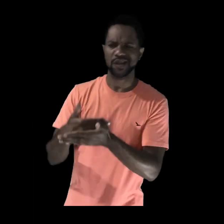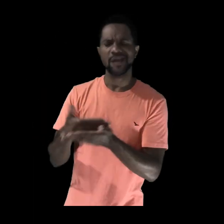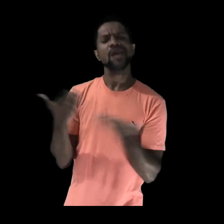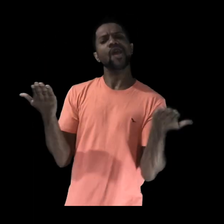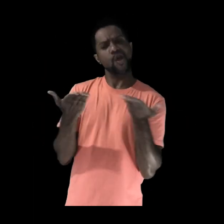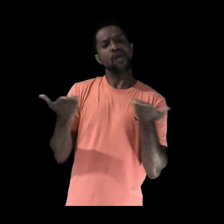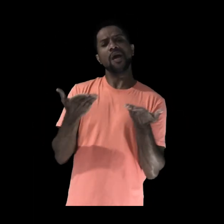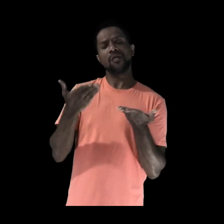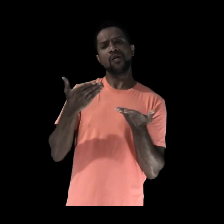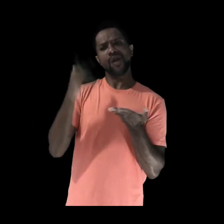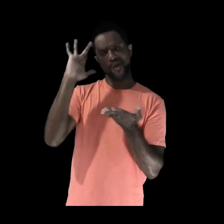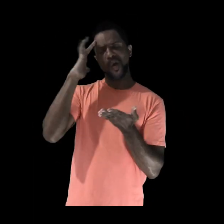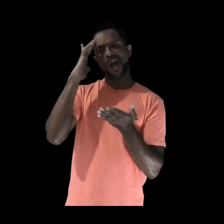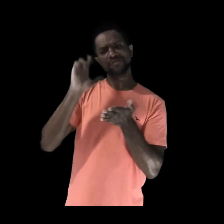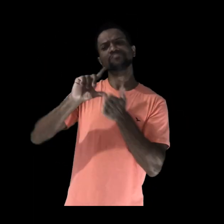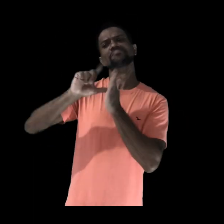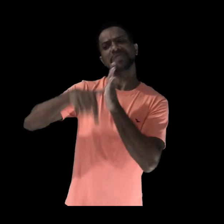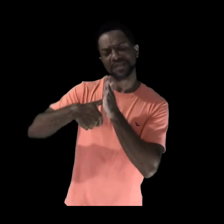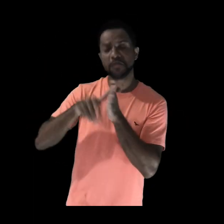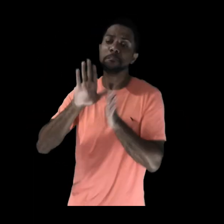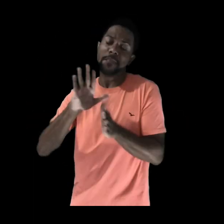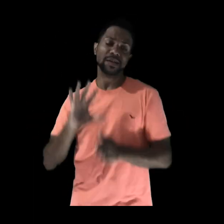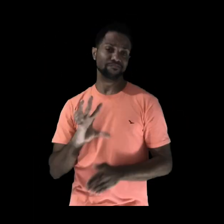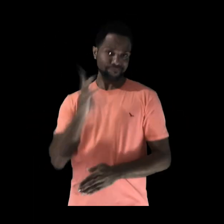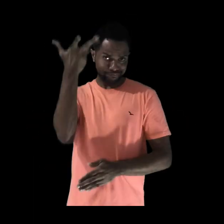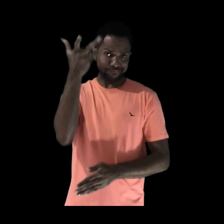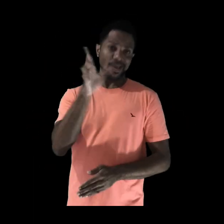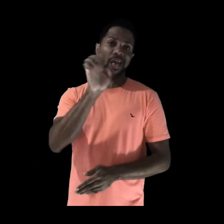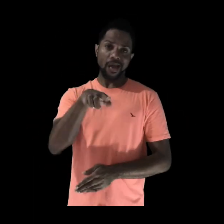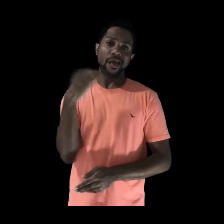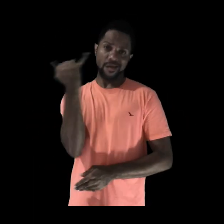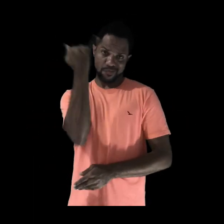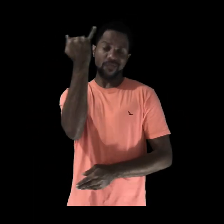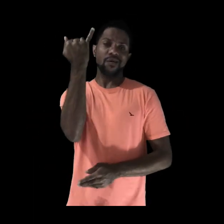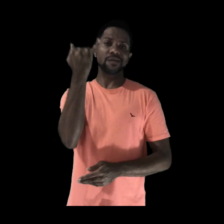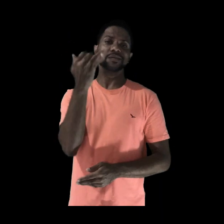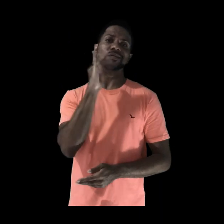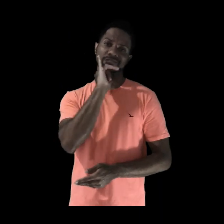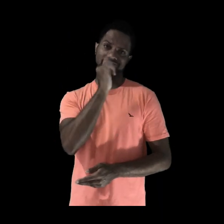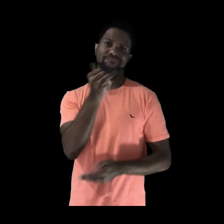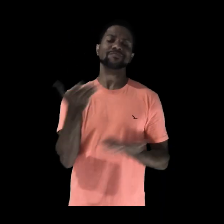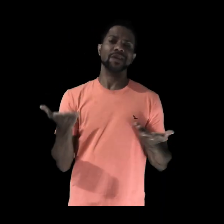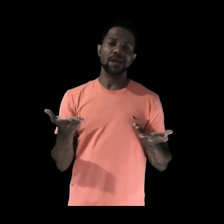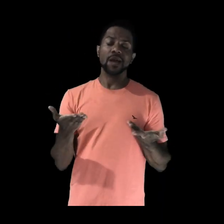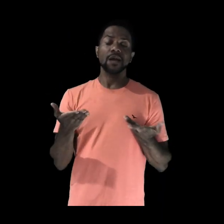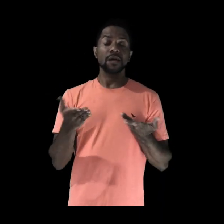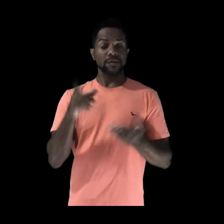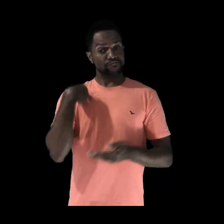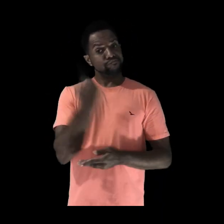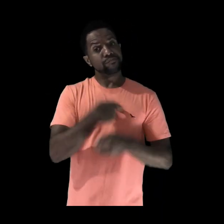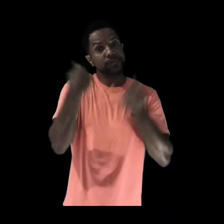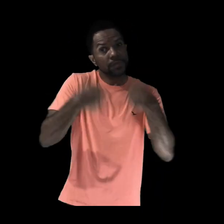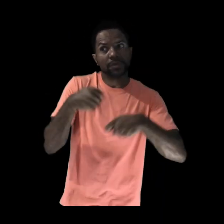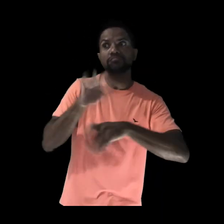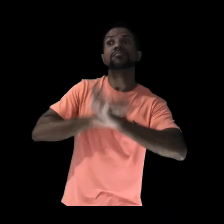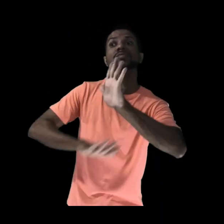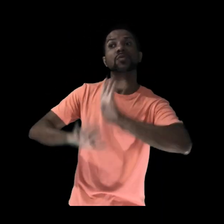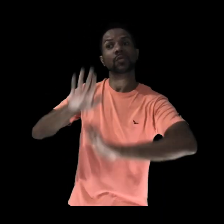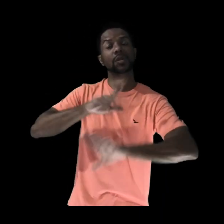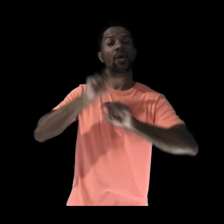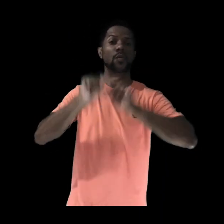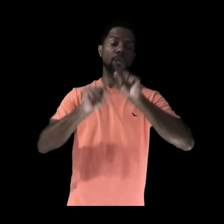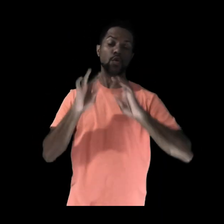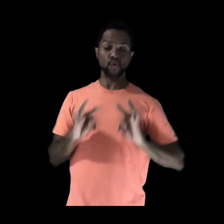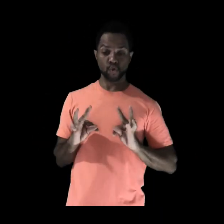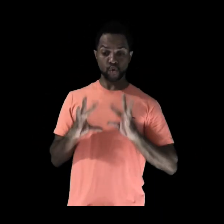tempo. Eu acho que ela chega no momento tardio em que a gente. Mas ela chegou. Isso é importante a gente frisar que ela chegou. E a